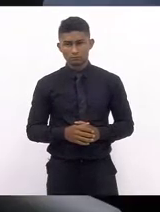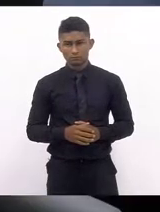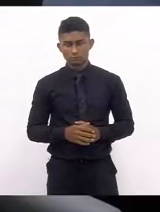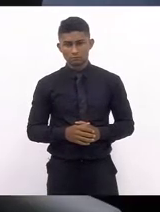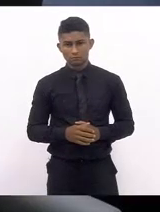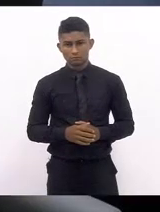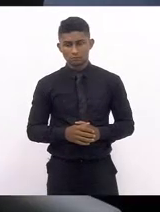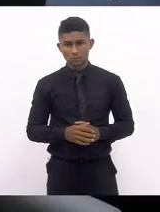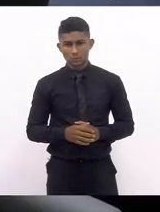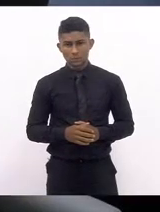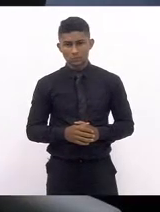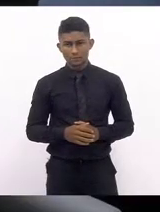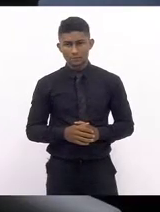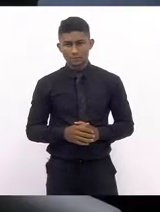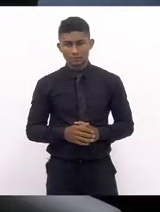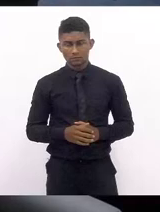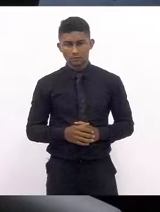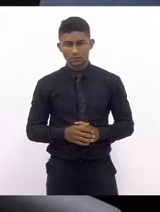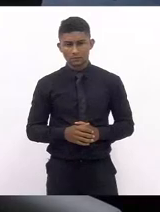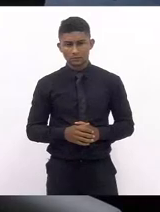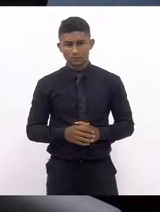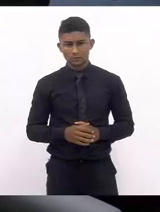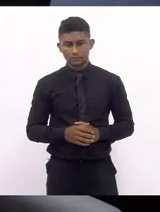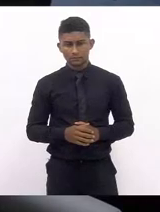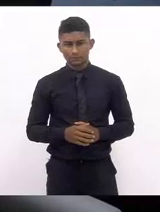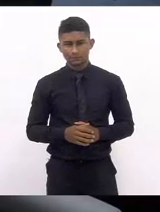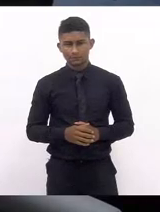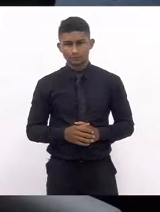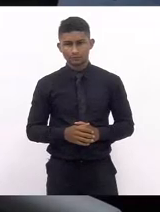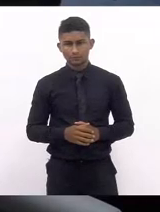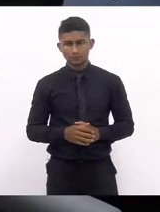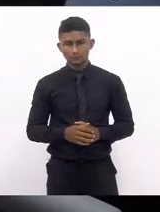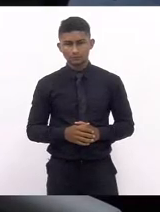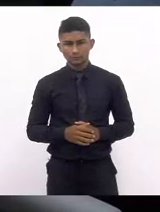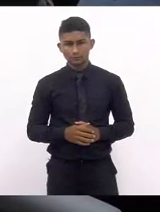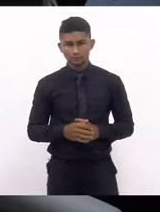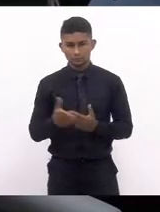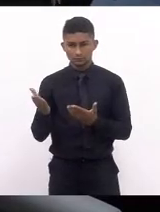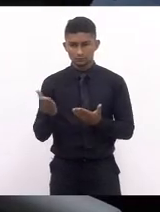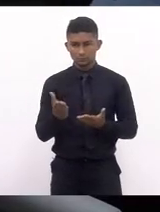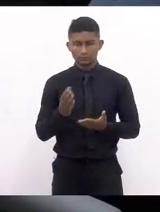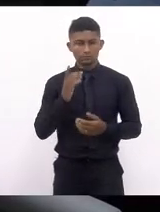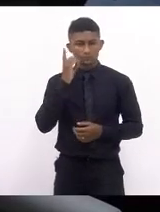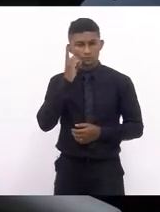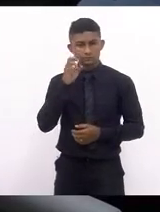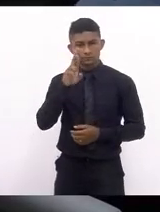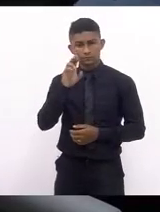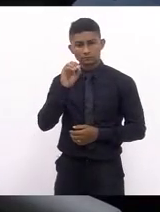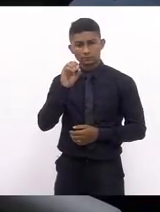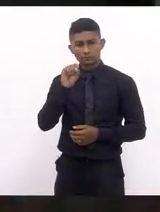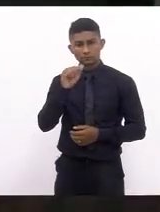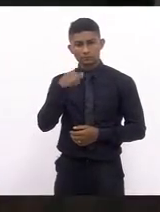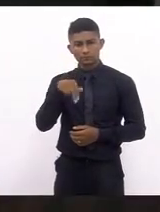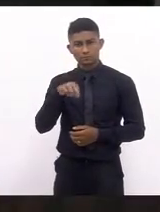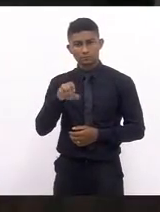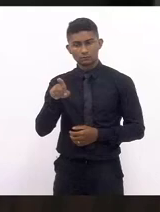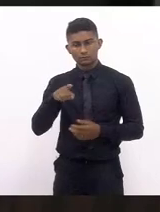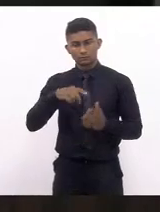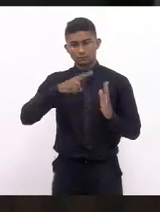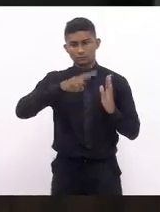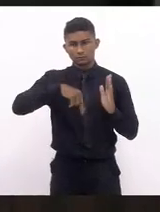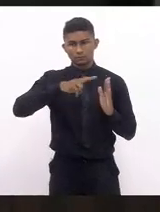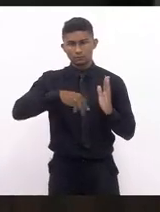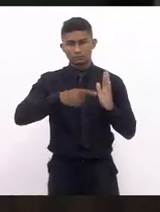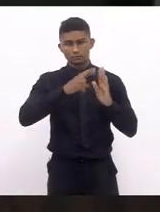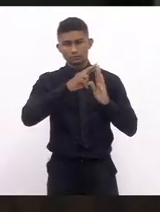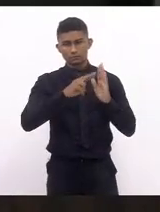E aí a Sol convida a deputada Rosane Félix para que proceda a leitura